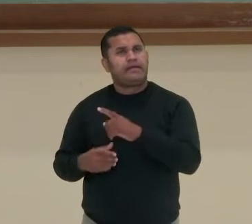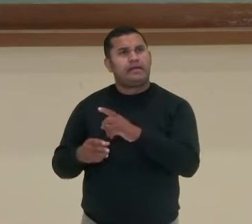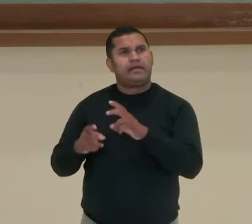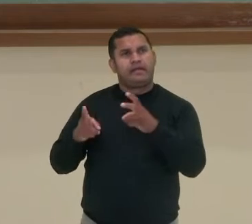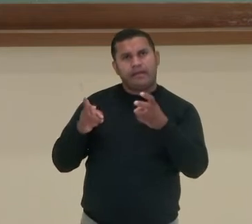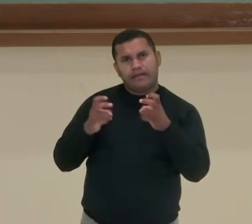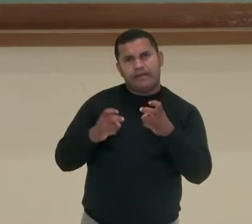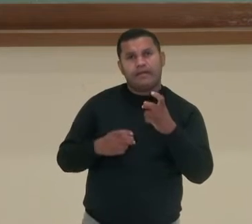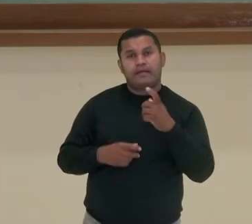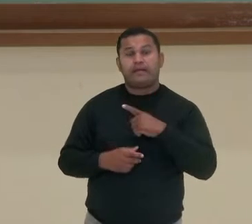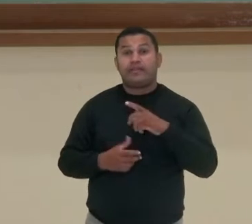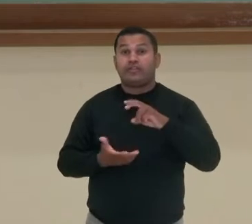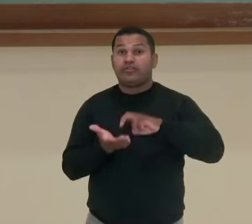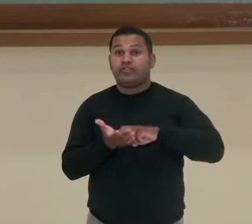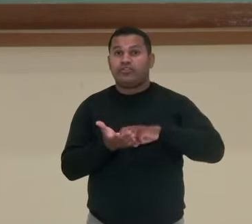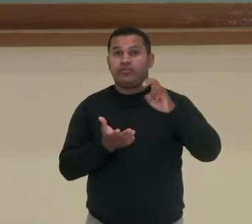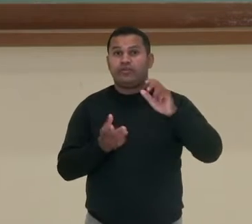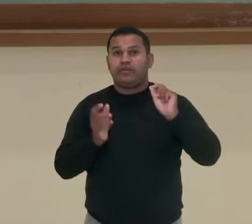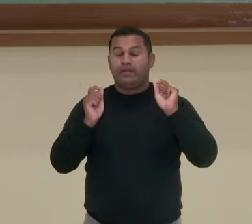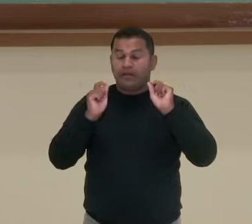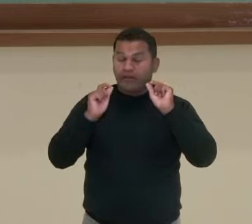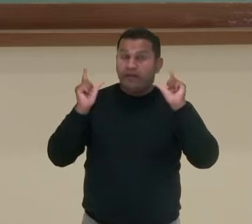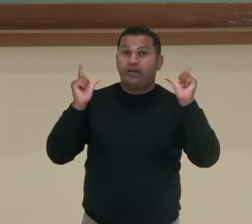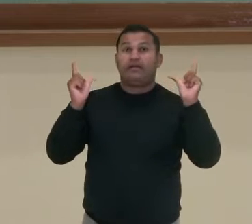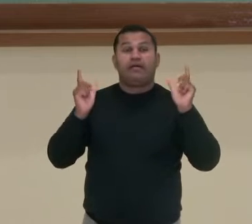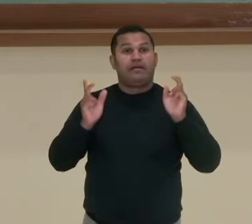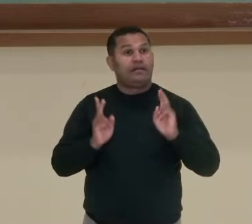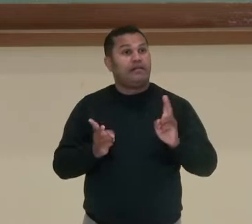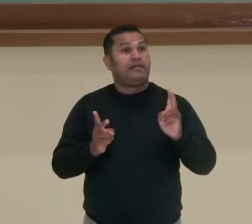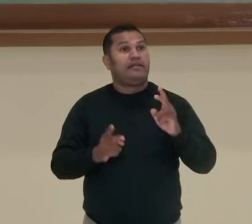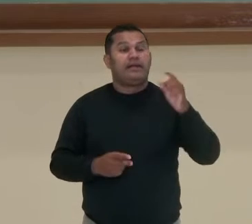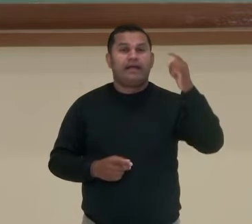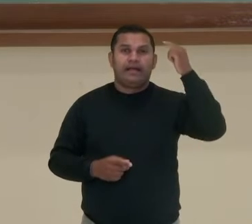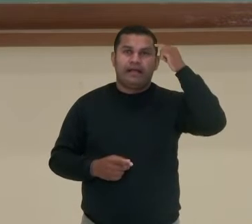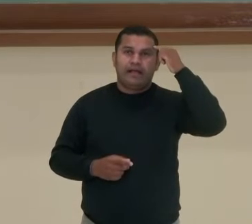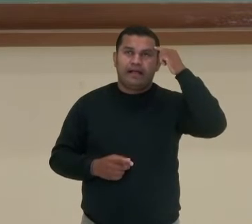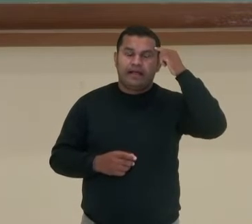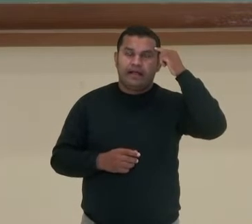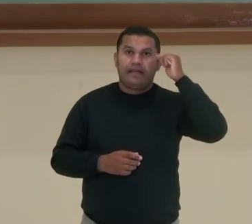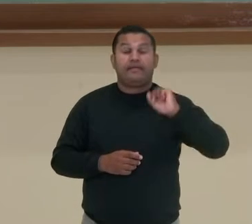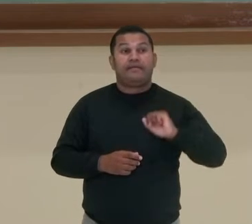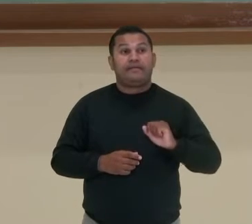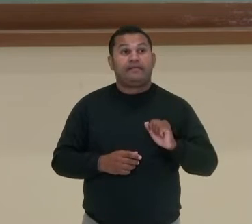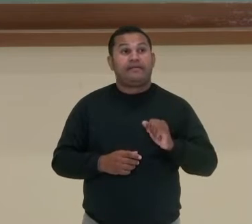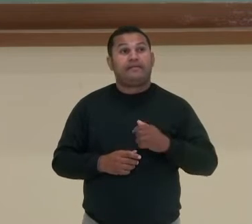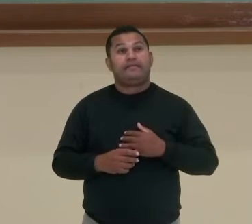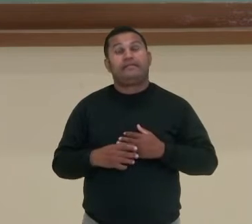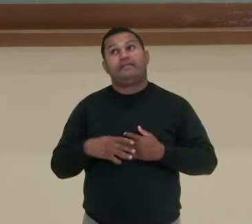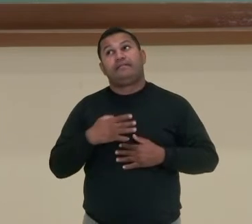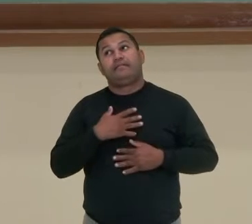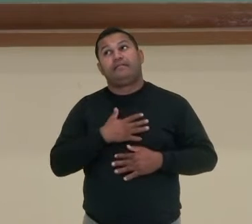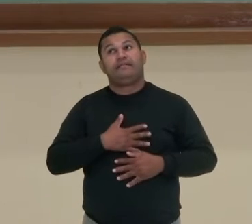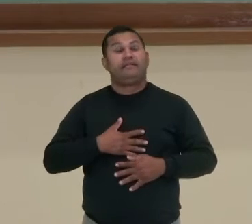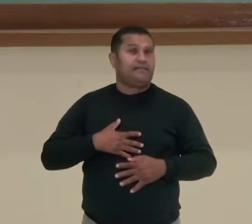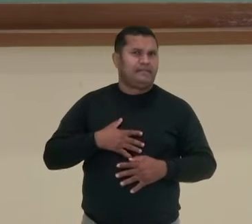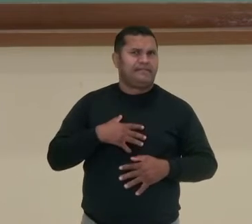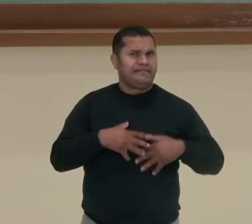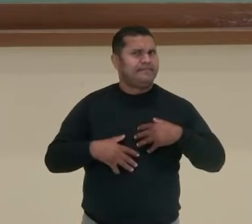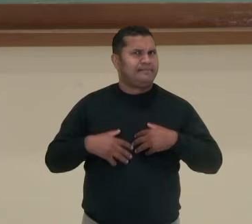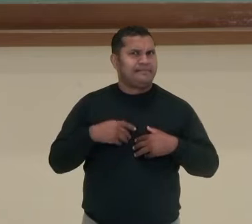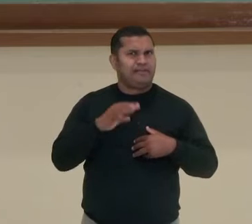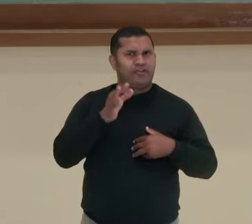tô com a cabeça mais fresca, tô com o corpo descansado, acabei de acordar. Claro que não na hora que eu tô meio, né, tomei o